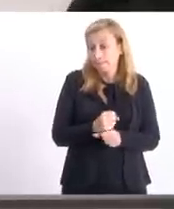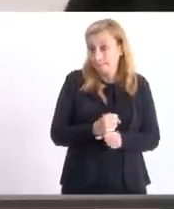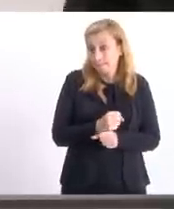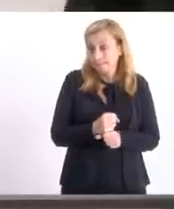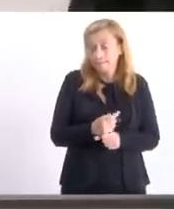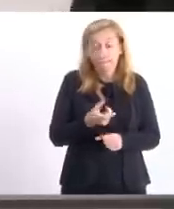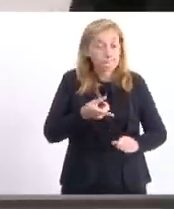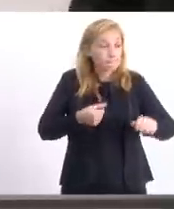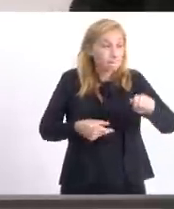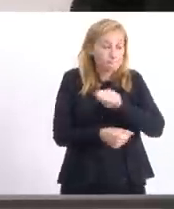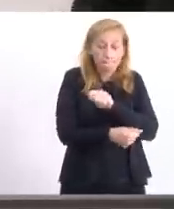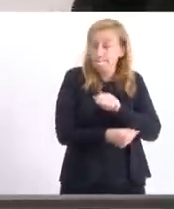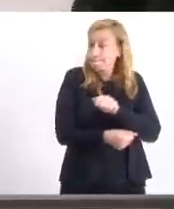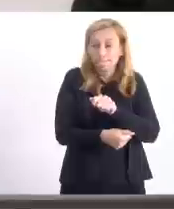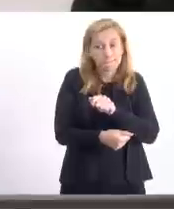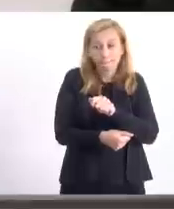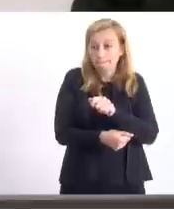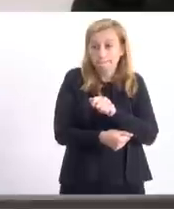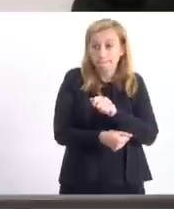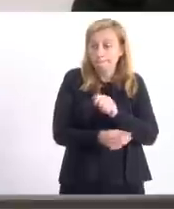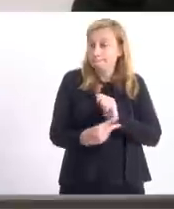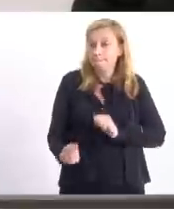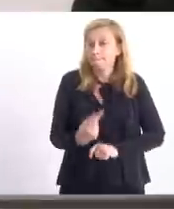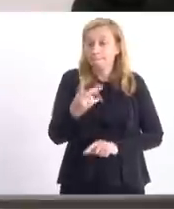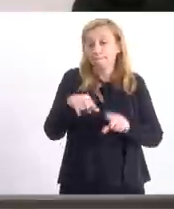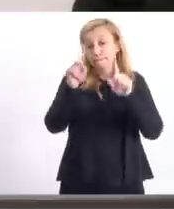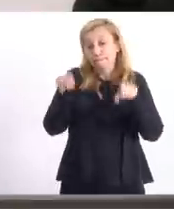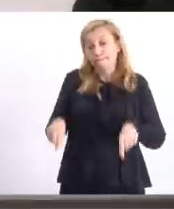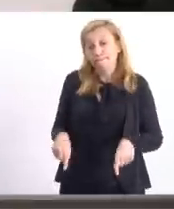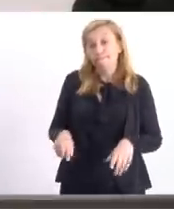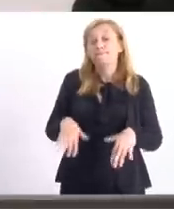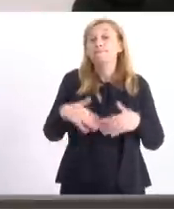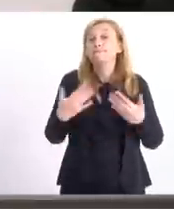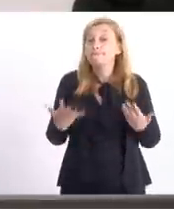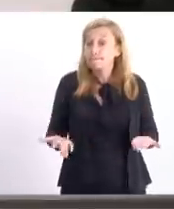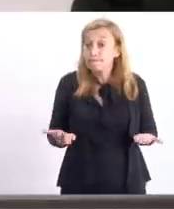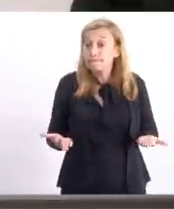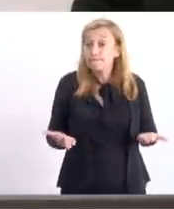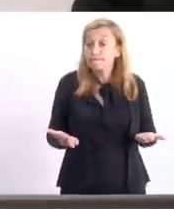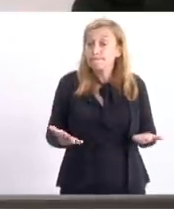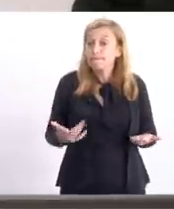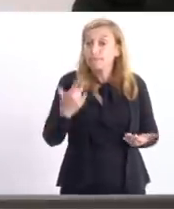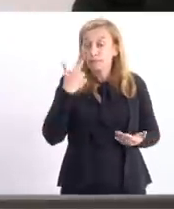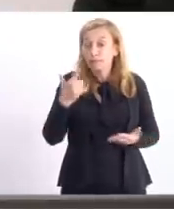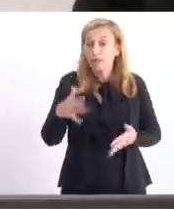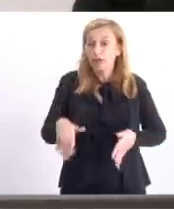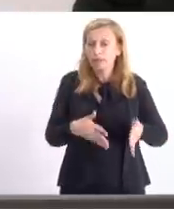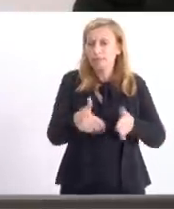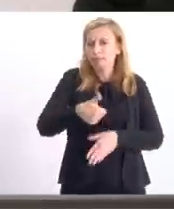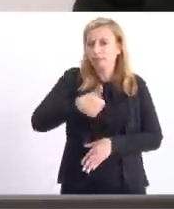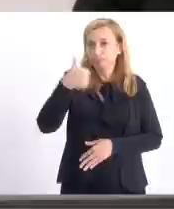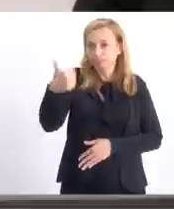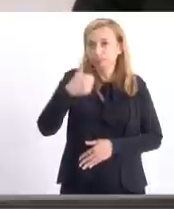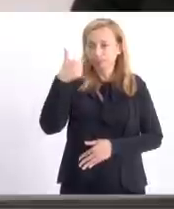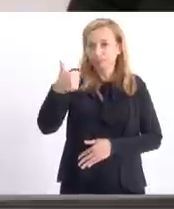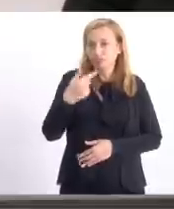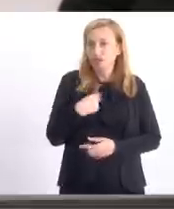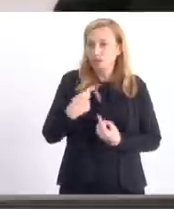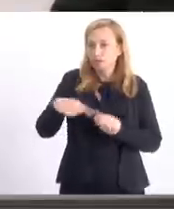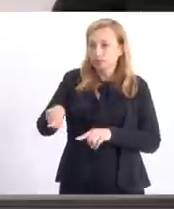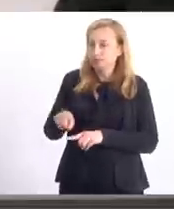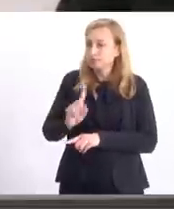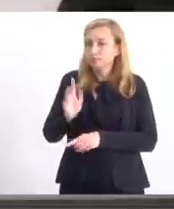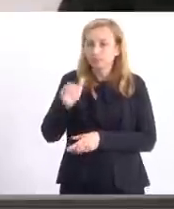fazer investimentos e nem valorizar o servidor. Então, nós vamos buscar o caminho do meio. Eu sou contra e não ponho para